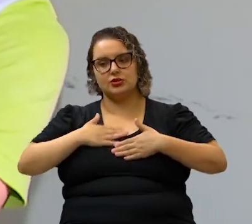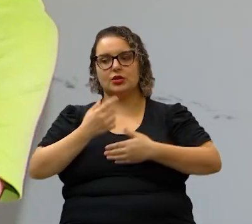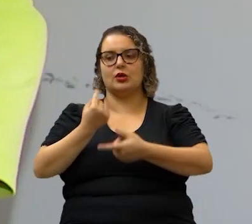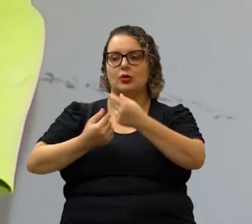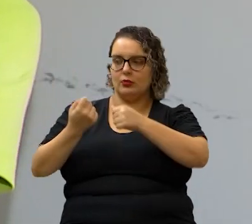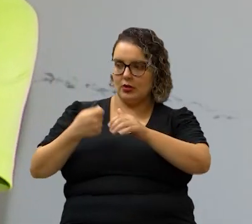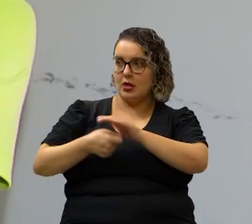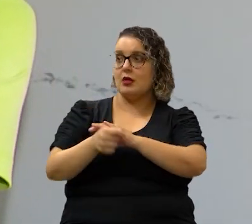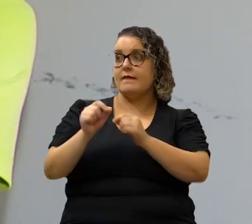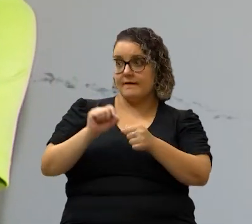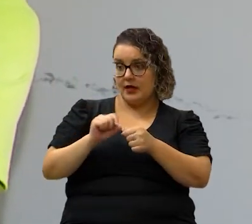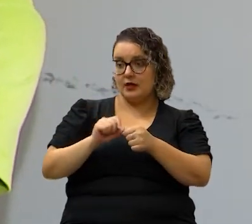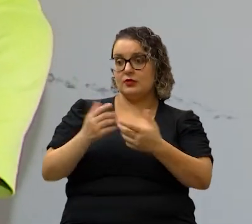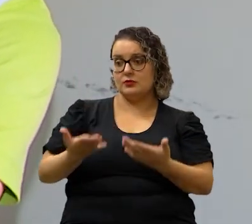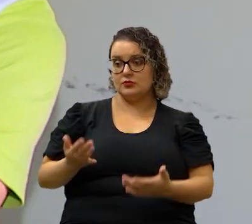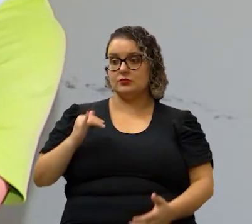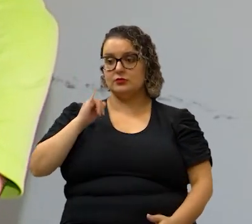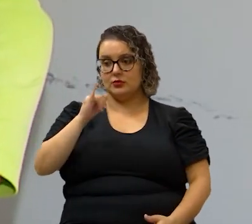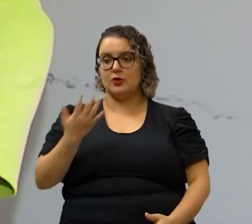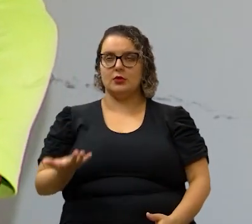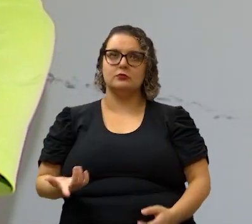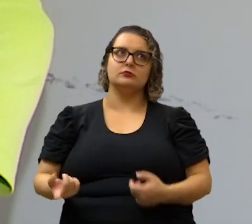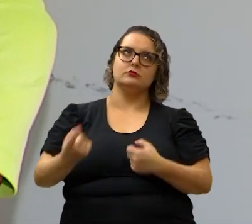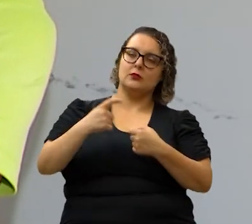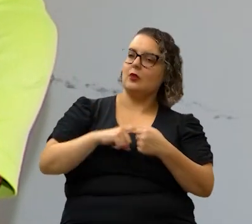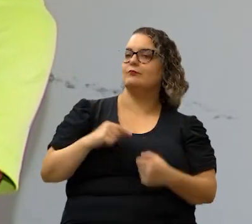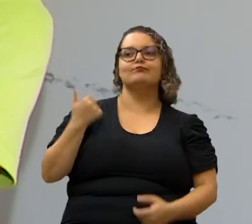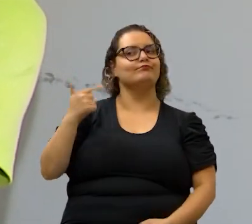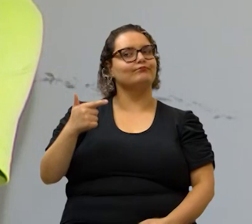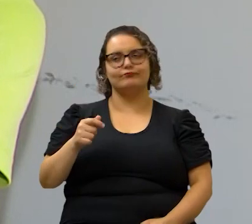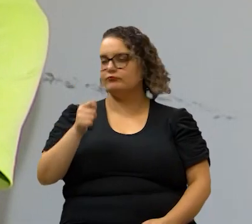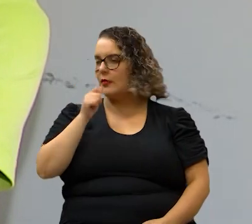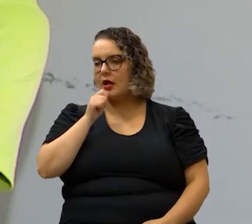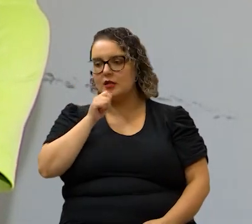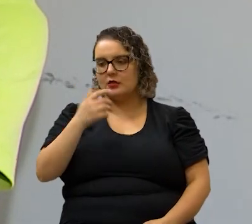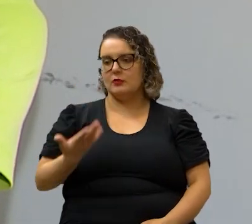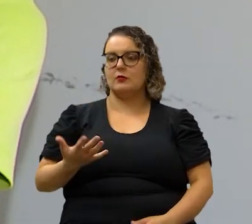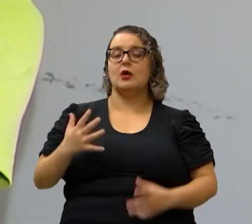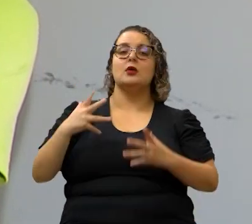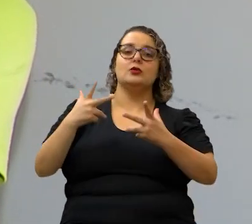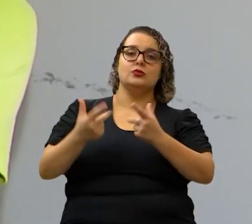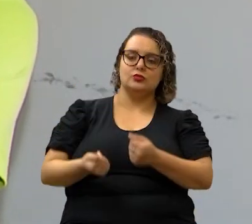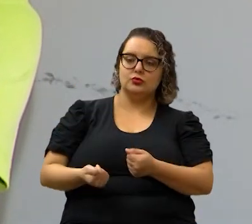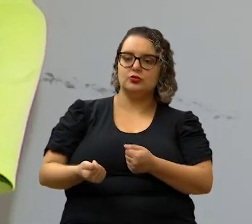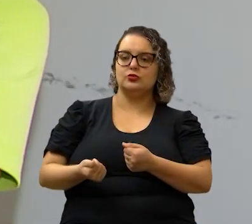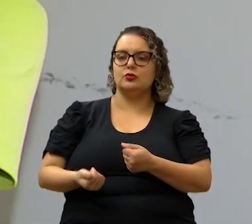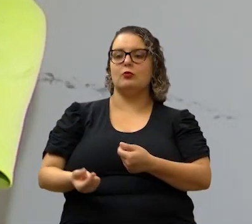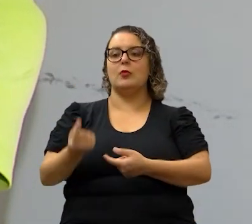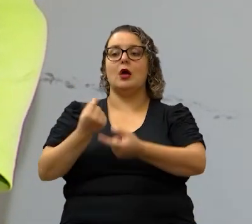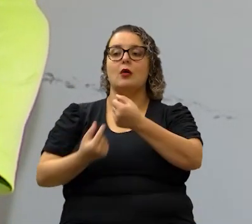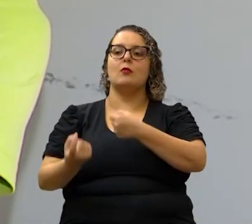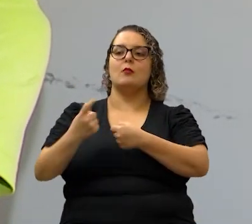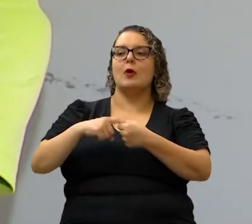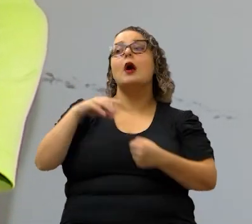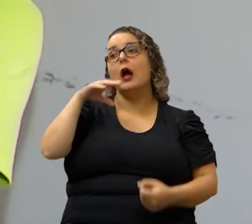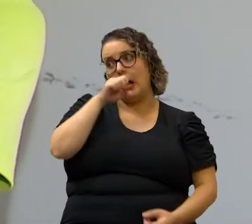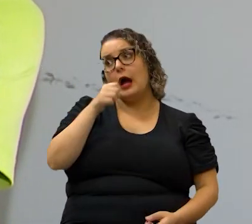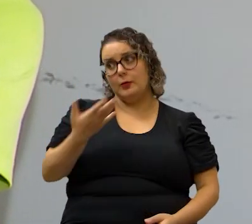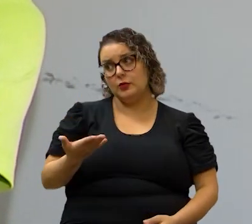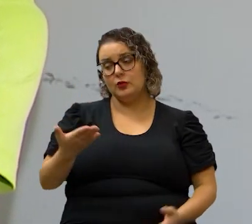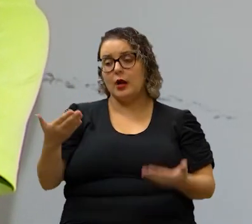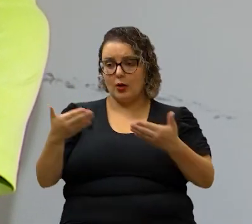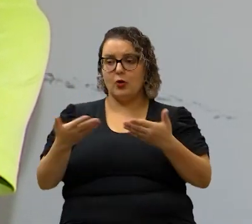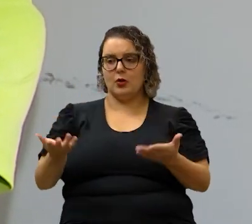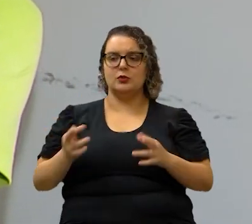com o investimento feito. Então, se eu dizer, já teve o retorno? Não tive. Mas tudo converge para mim ter um retorno muito